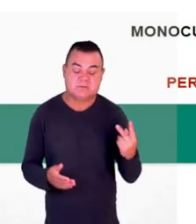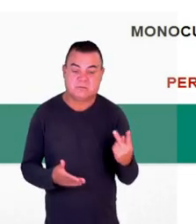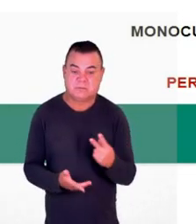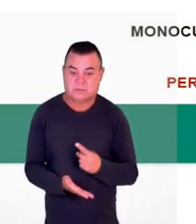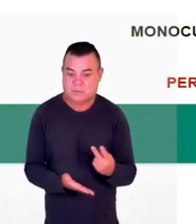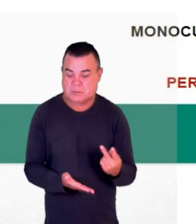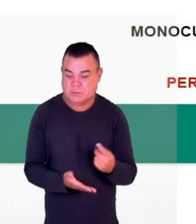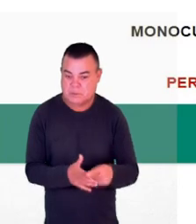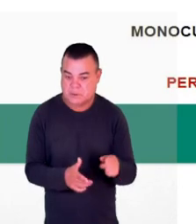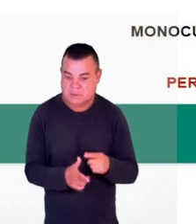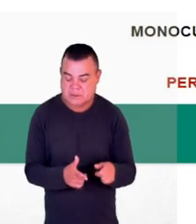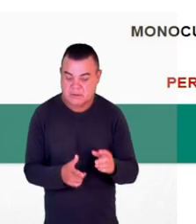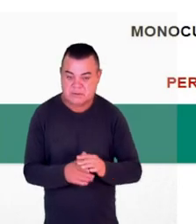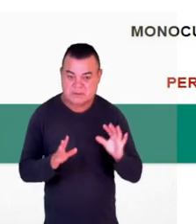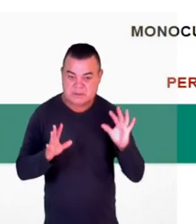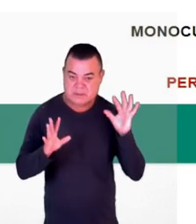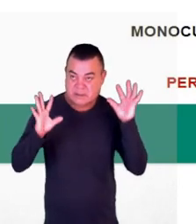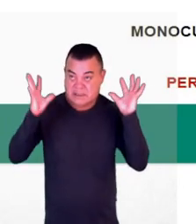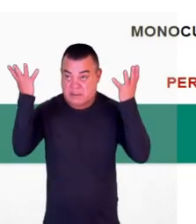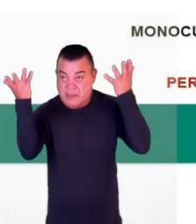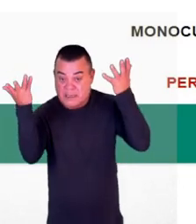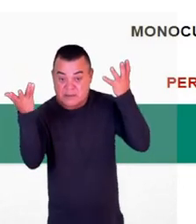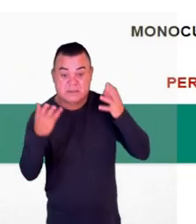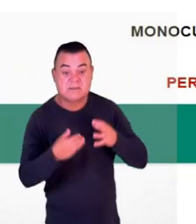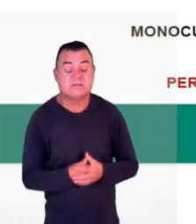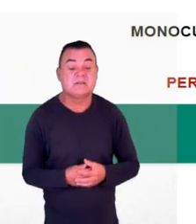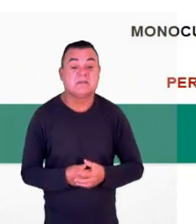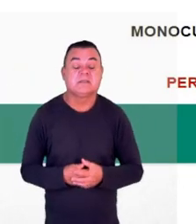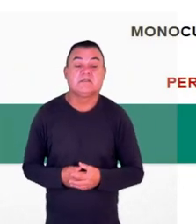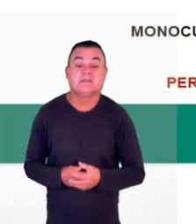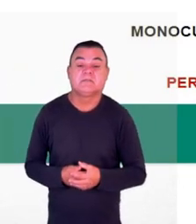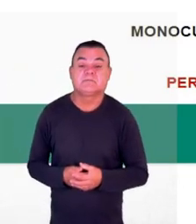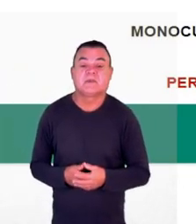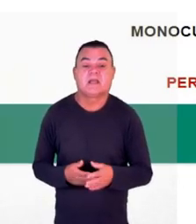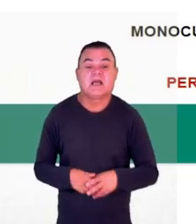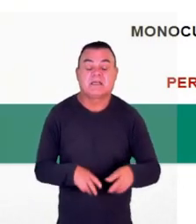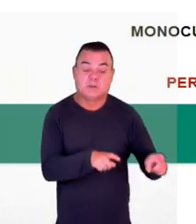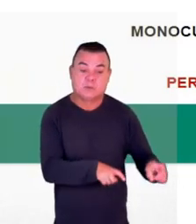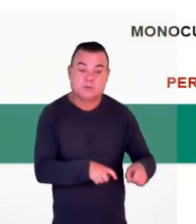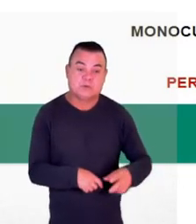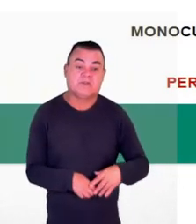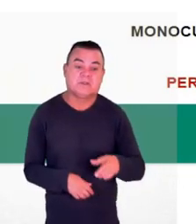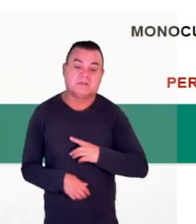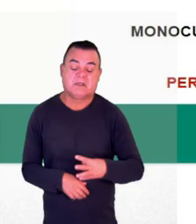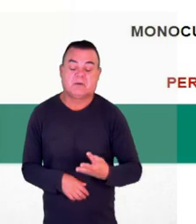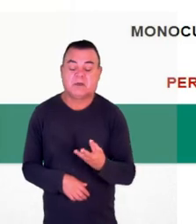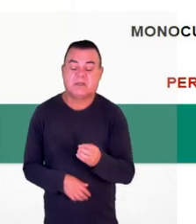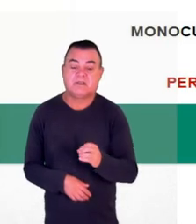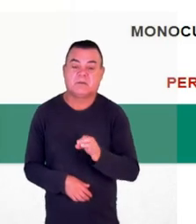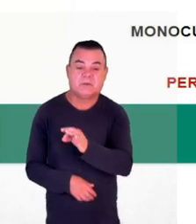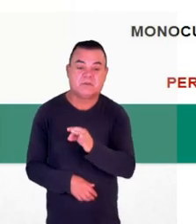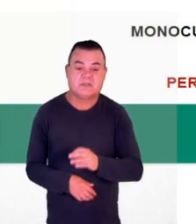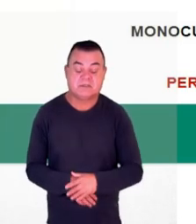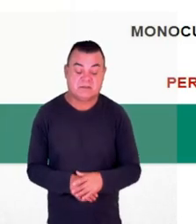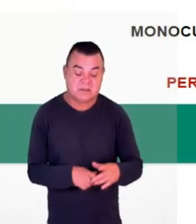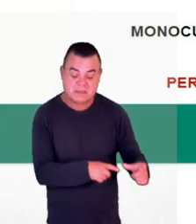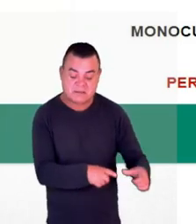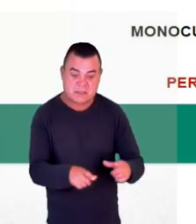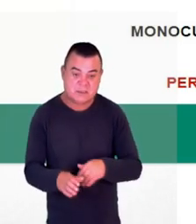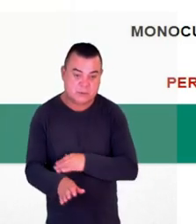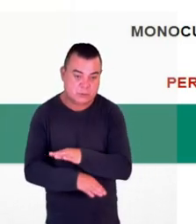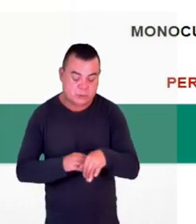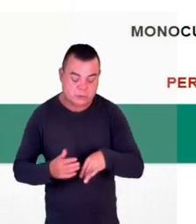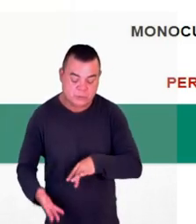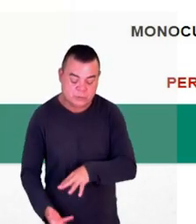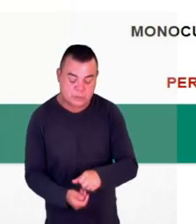especialistas da ona para as mudanças climáticas né que a agricultura ela ocupa 40% das terras em todo o mundo e ela é responsável por